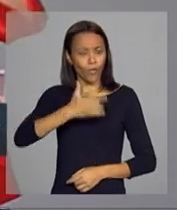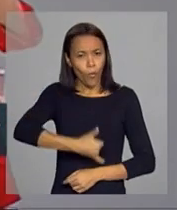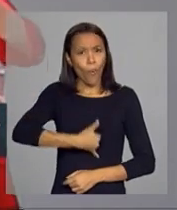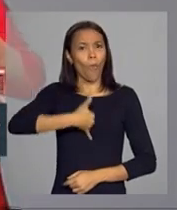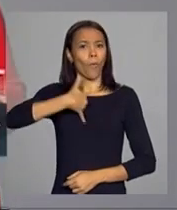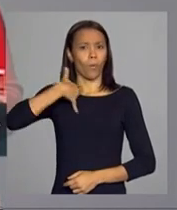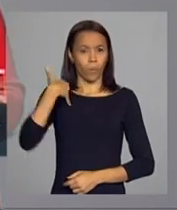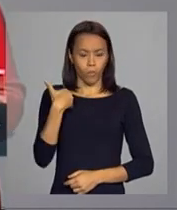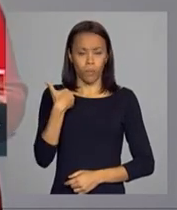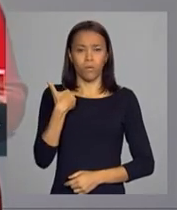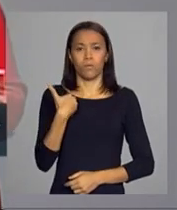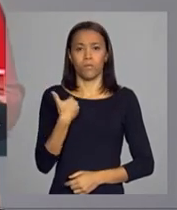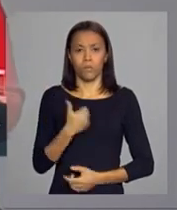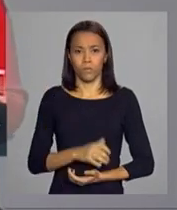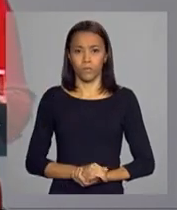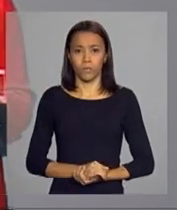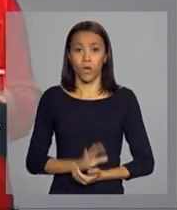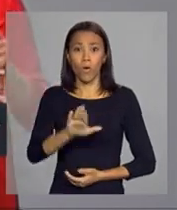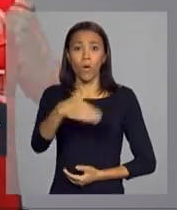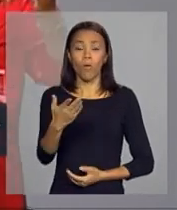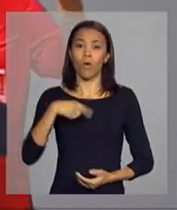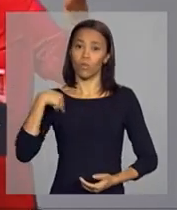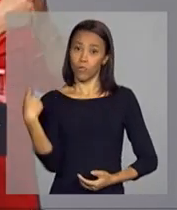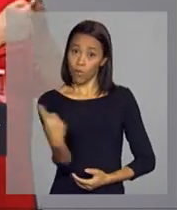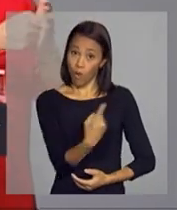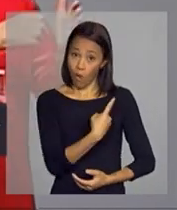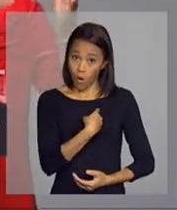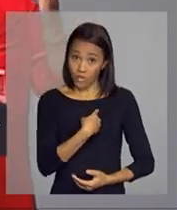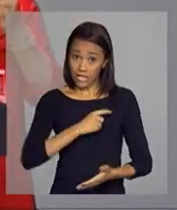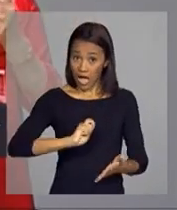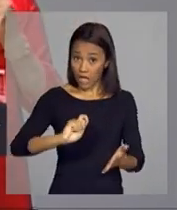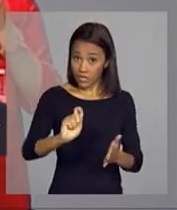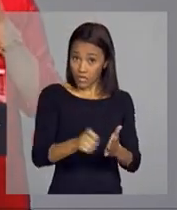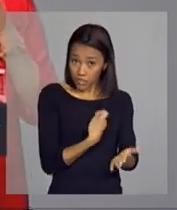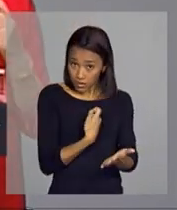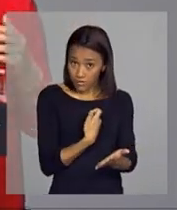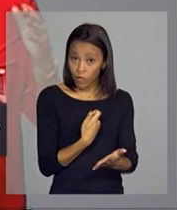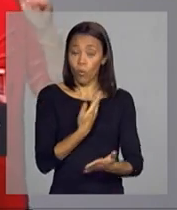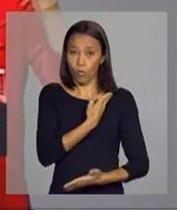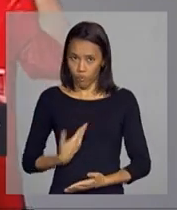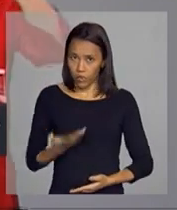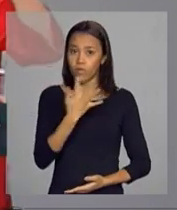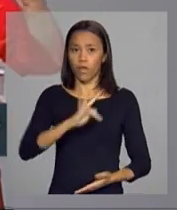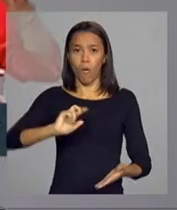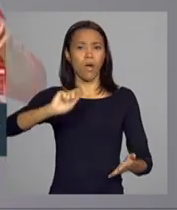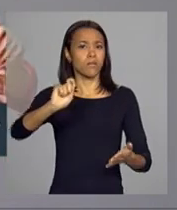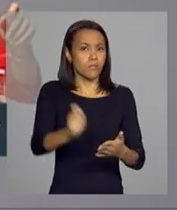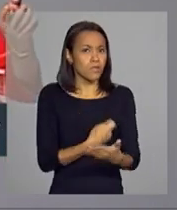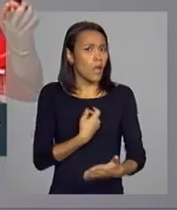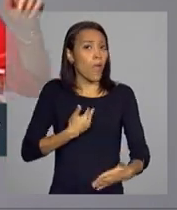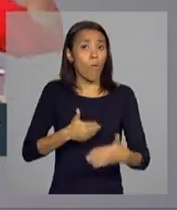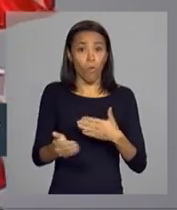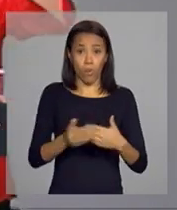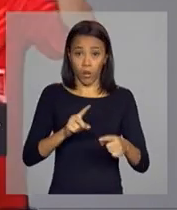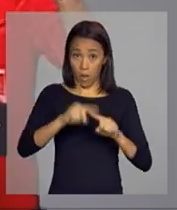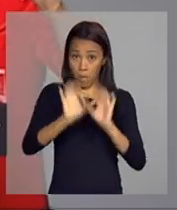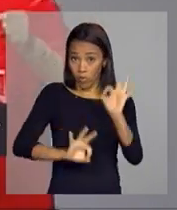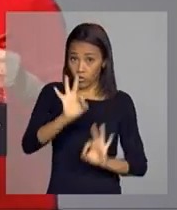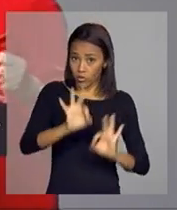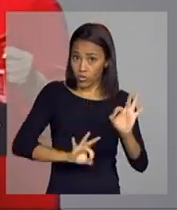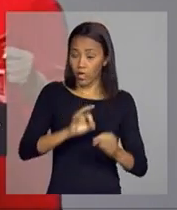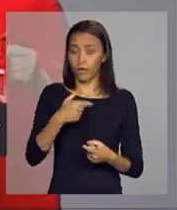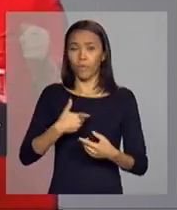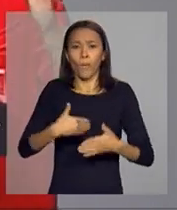está escrito, quando a gente assina, o governo federal assina qualquer projeto,